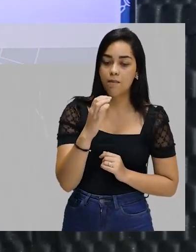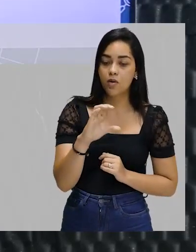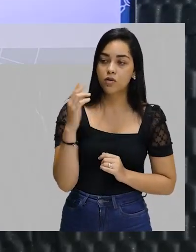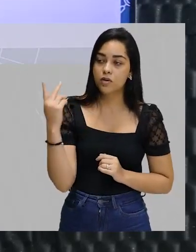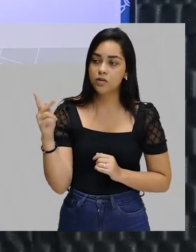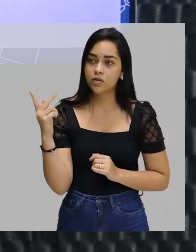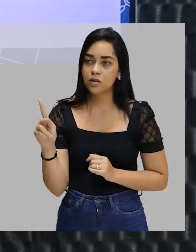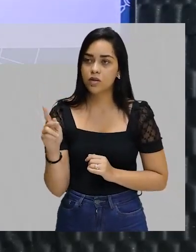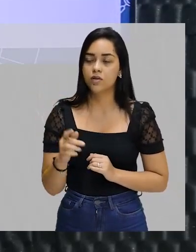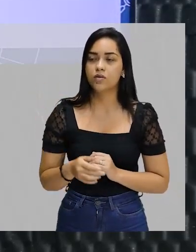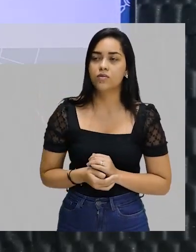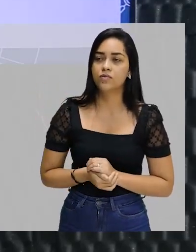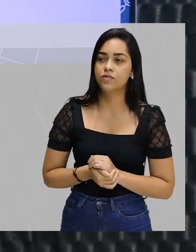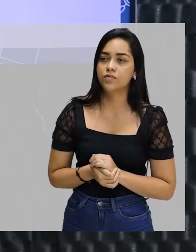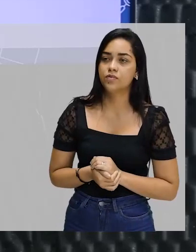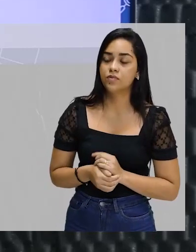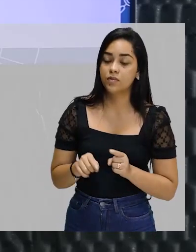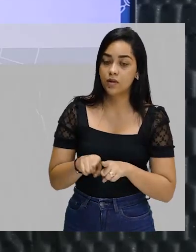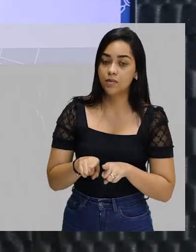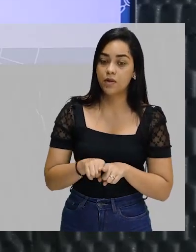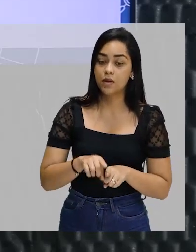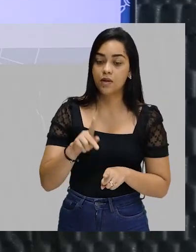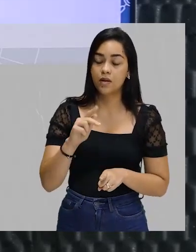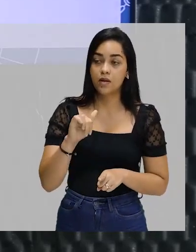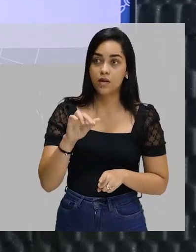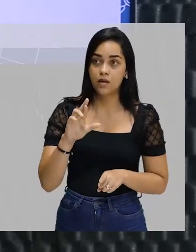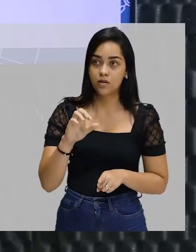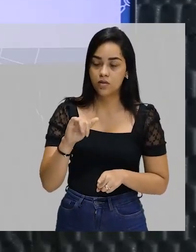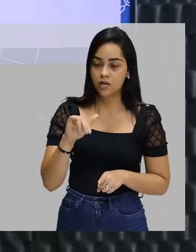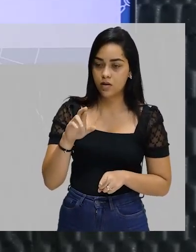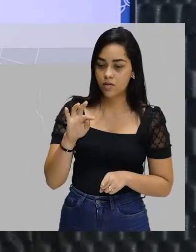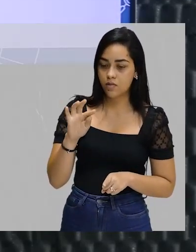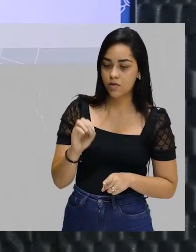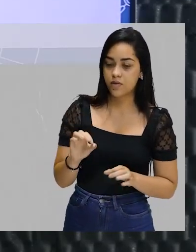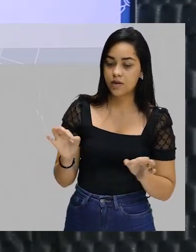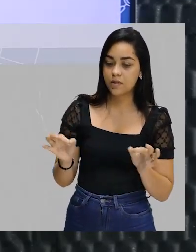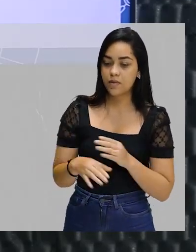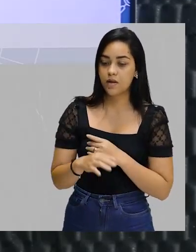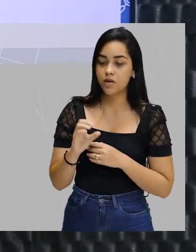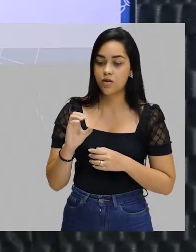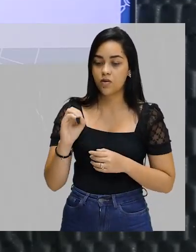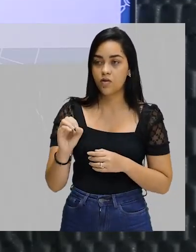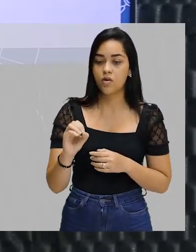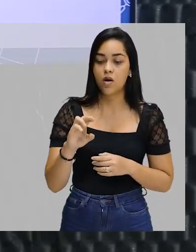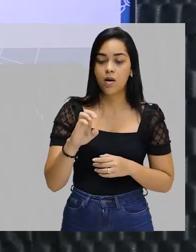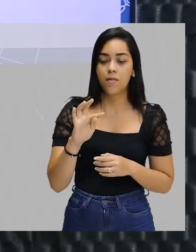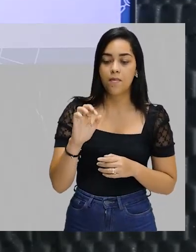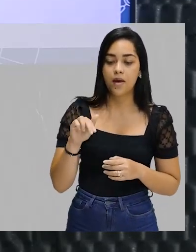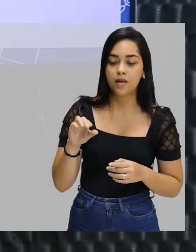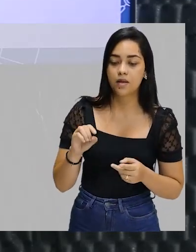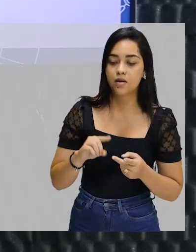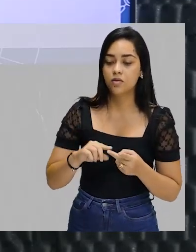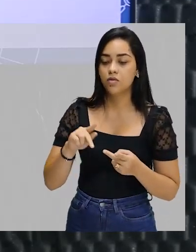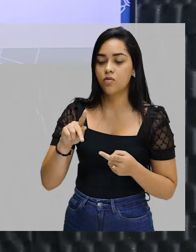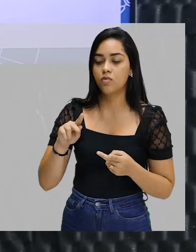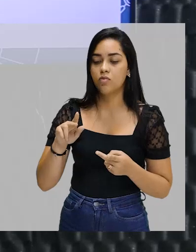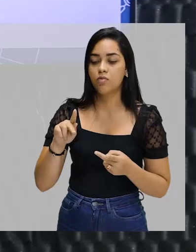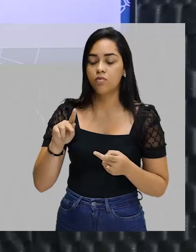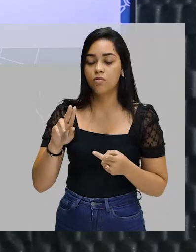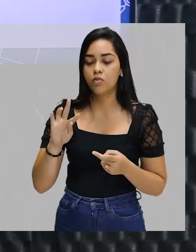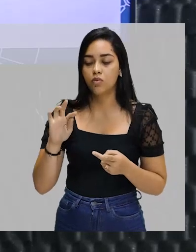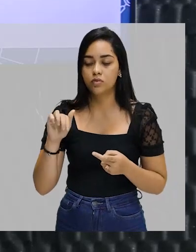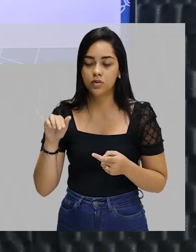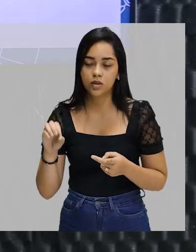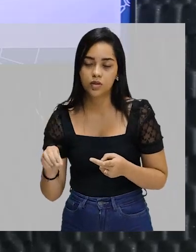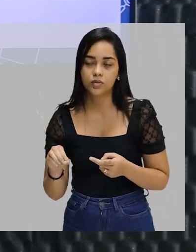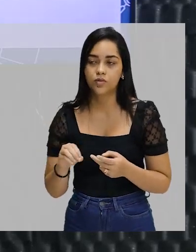hidrogênio. Só tem carbono e hidrogênio, hidrocarboneto. Vai terminar em O. Metano, butano. Ok,